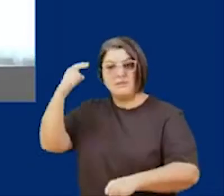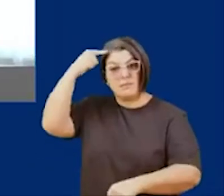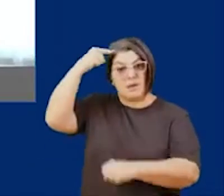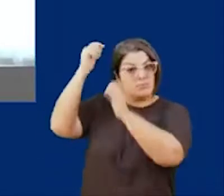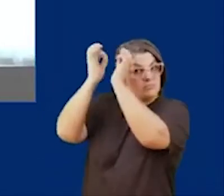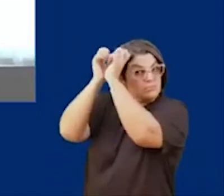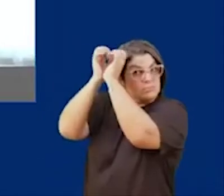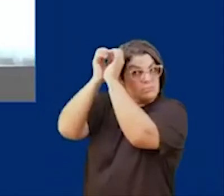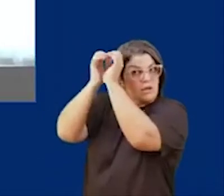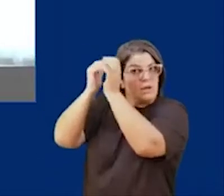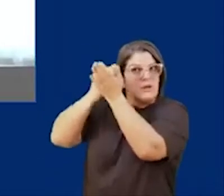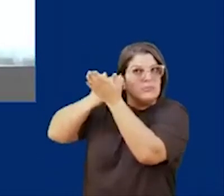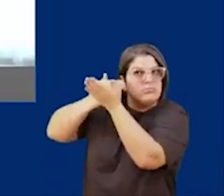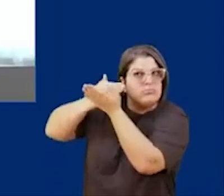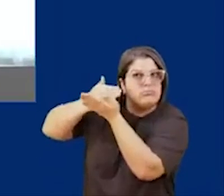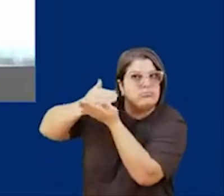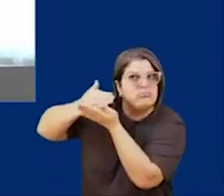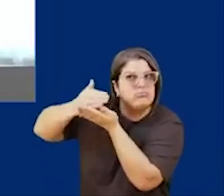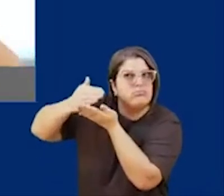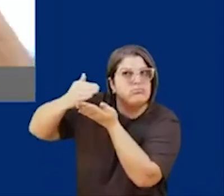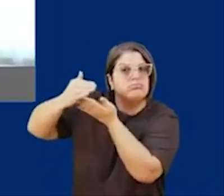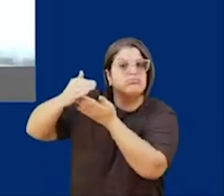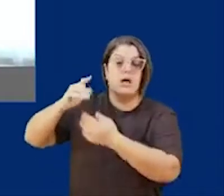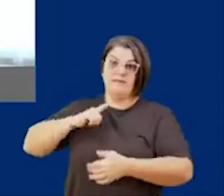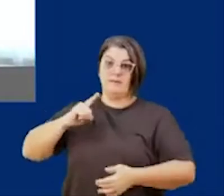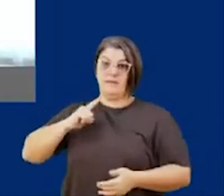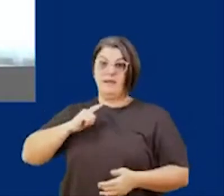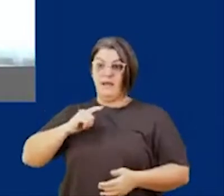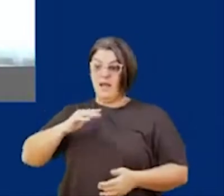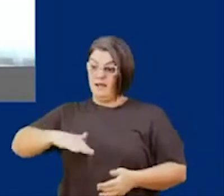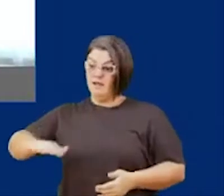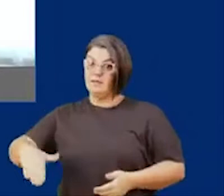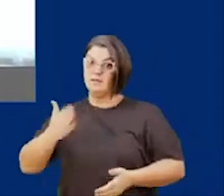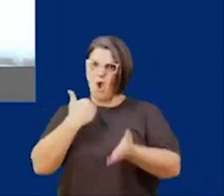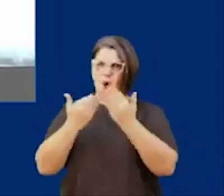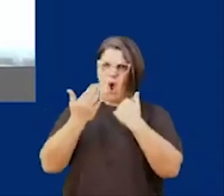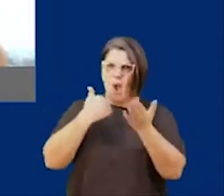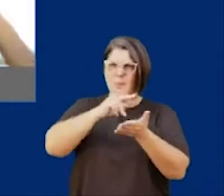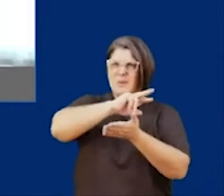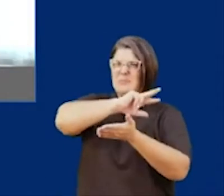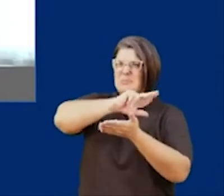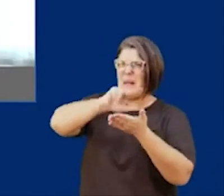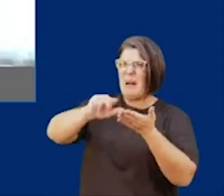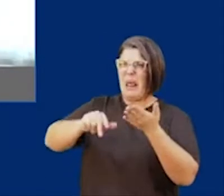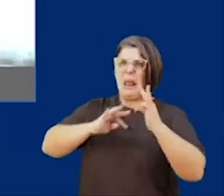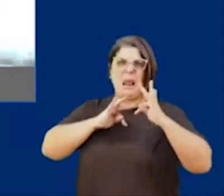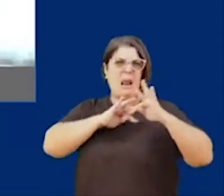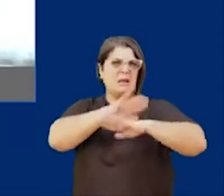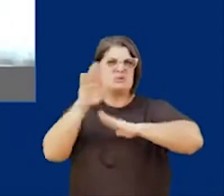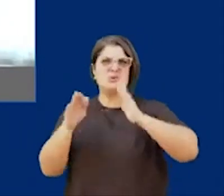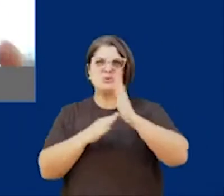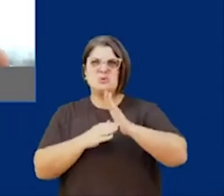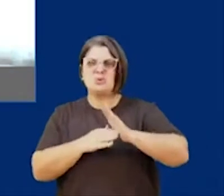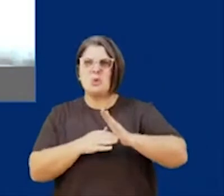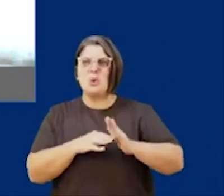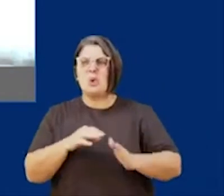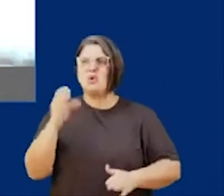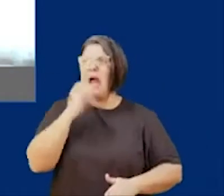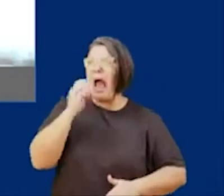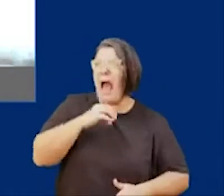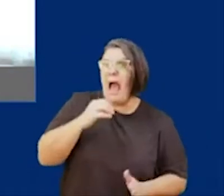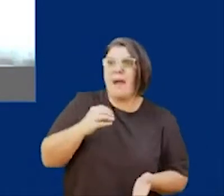às vezes, tem crianças que são mais boas de garfo, tem crianças que são mais seletivas, umas dessas comem mais rápido, outras mais devagar, mas a gente entender que esse é um